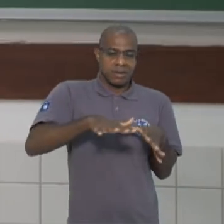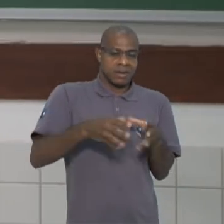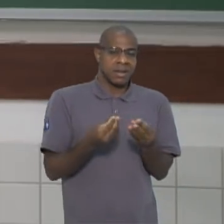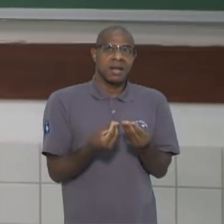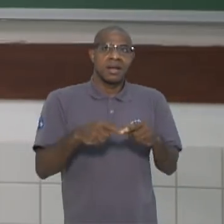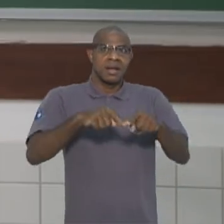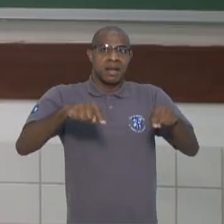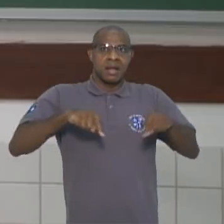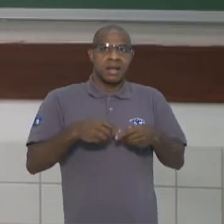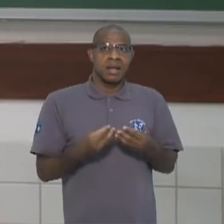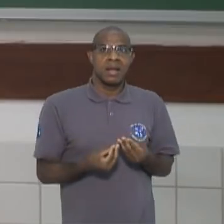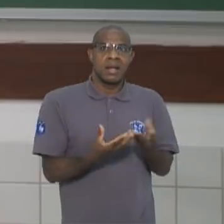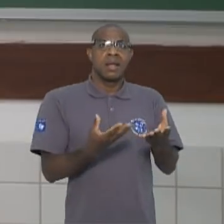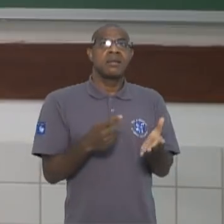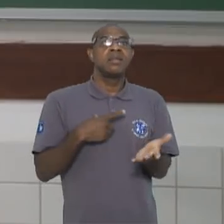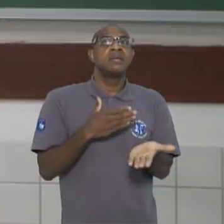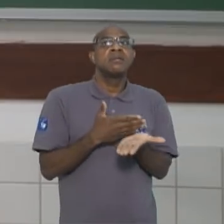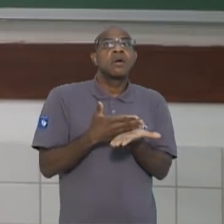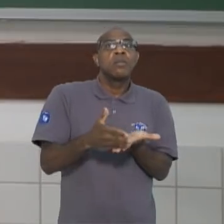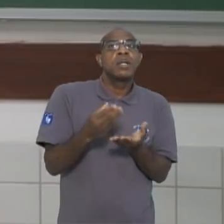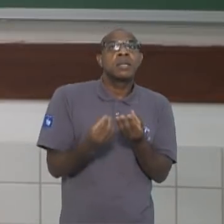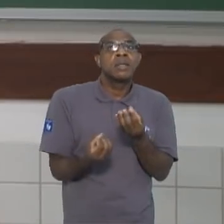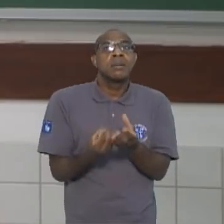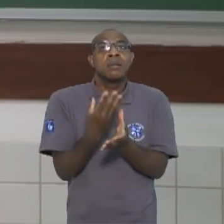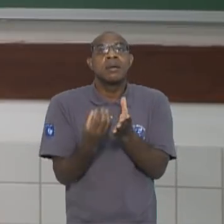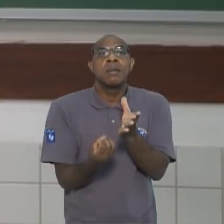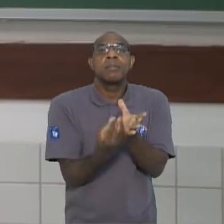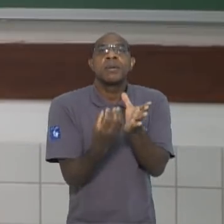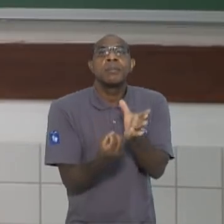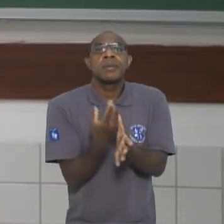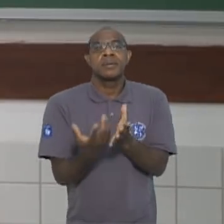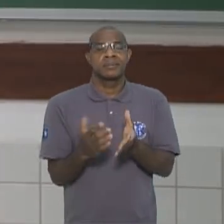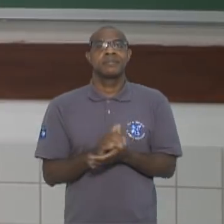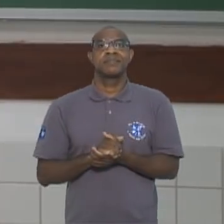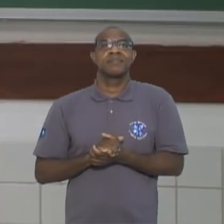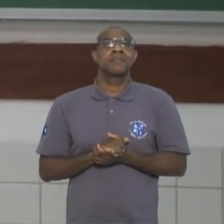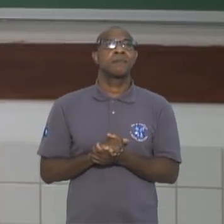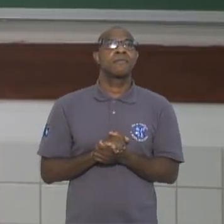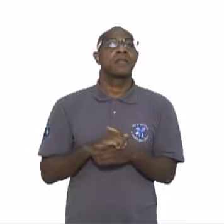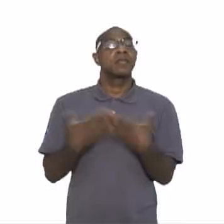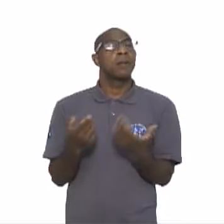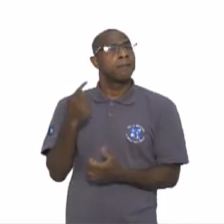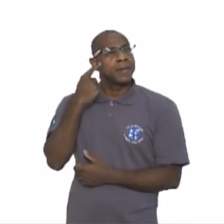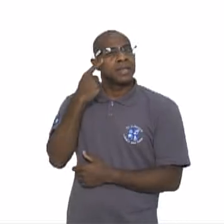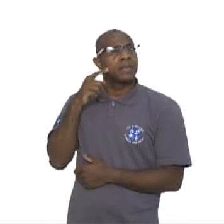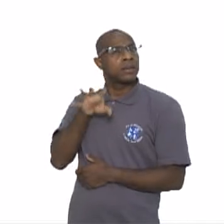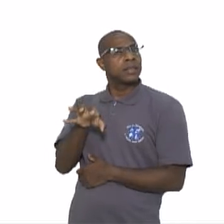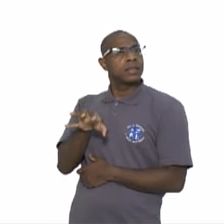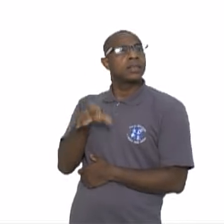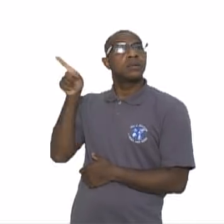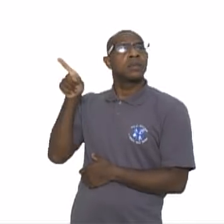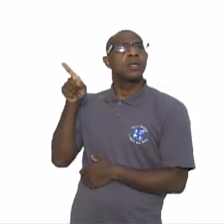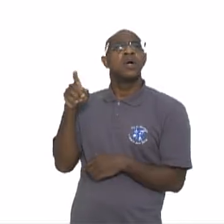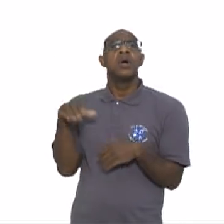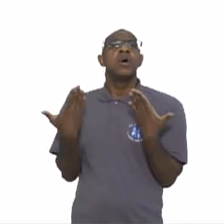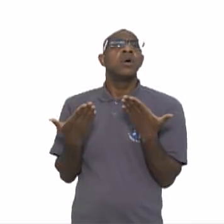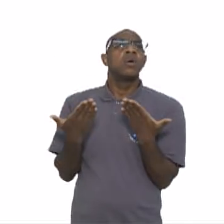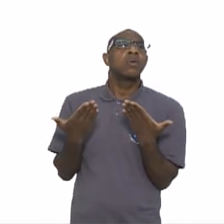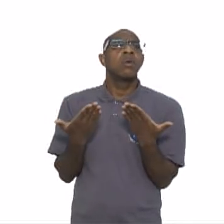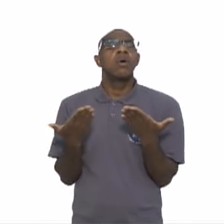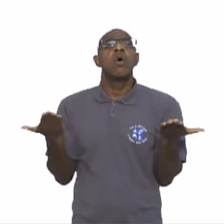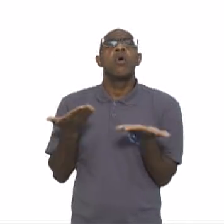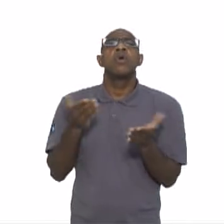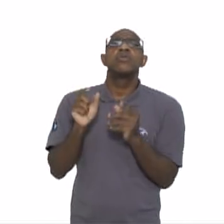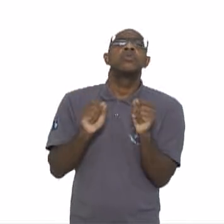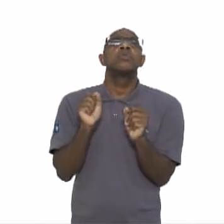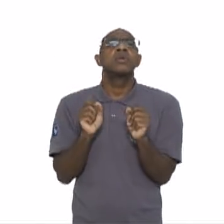vai dando as conformações do que a gente vai conhecer como sistema feudal. Pensando nisso, qual que seria a questão para a nossa aula